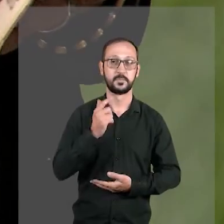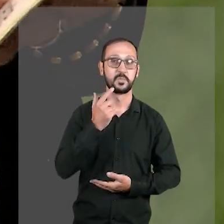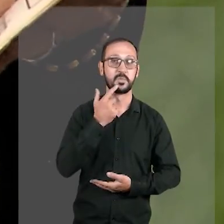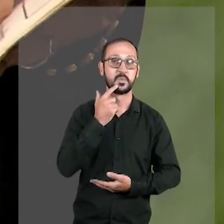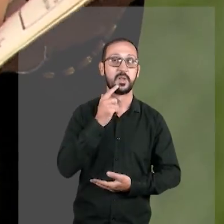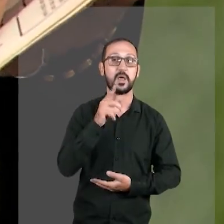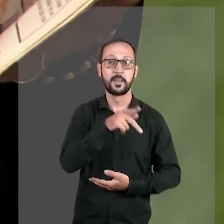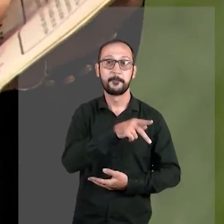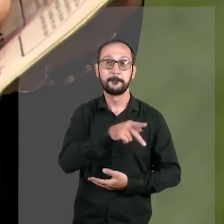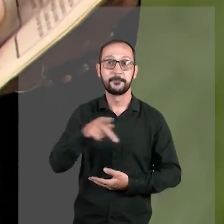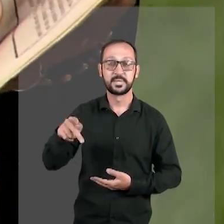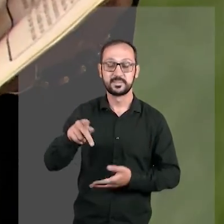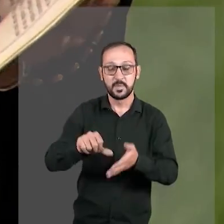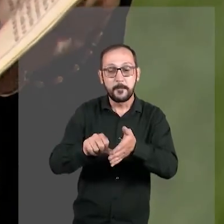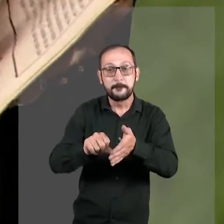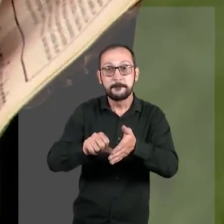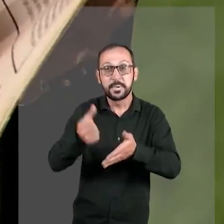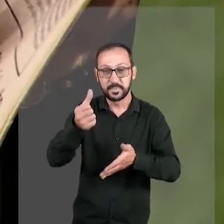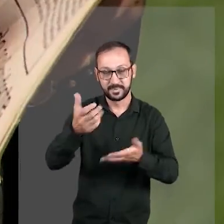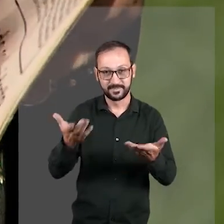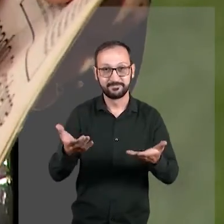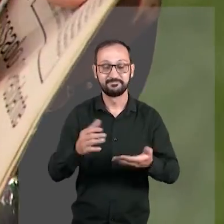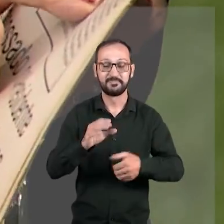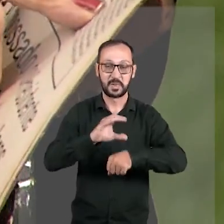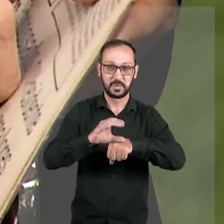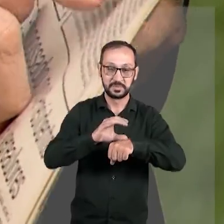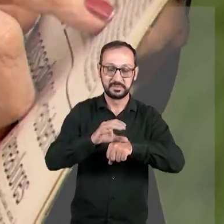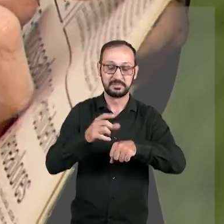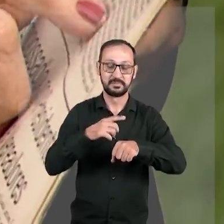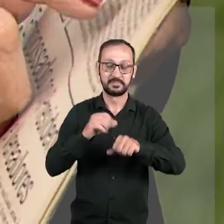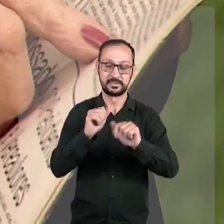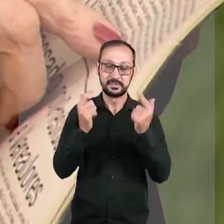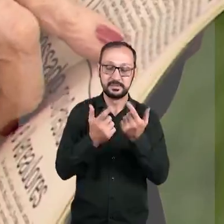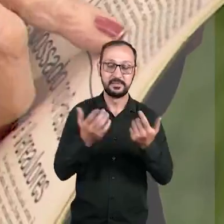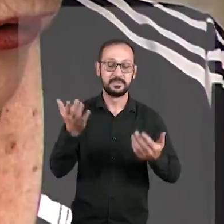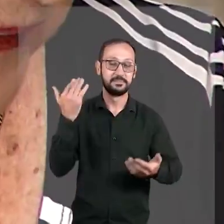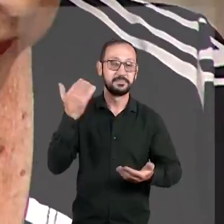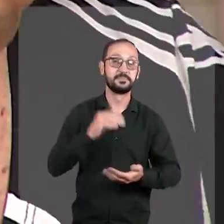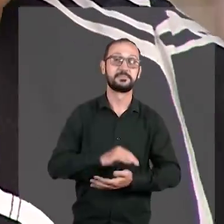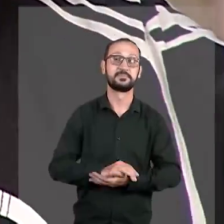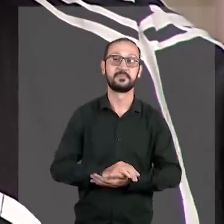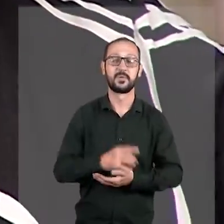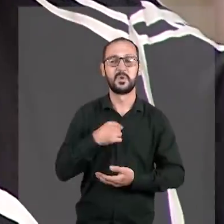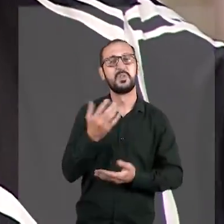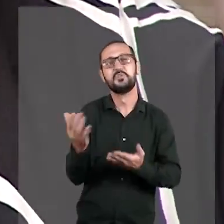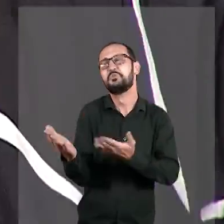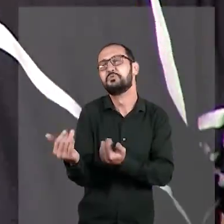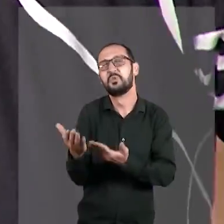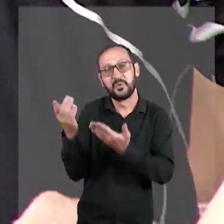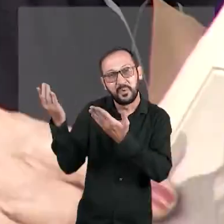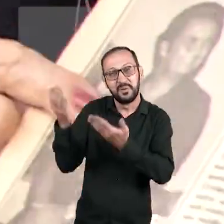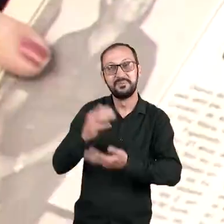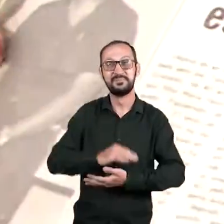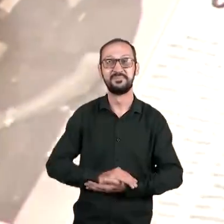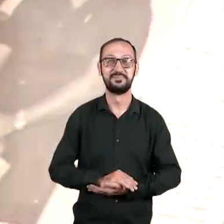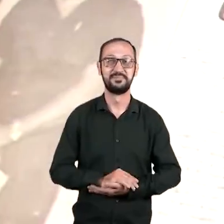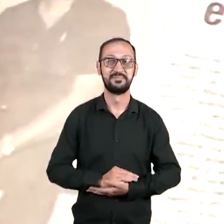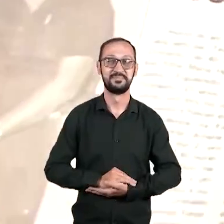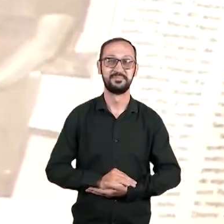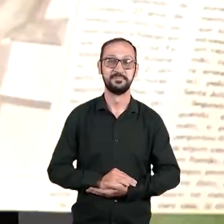Lourdes Machado é o presidente da Constituinte, foi o primeiro presidente da Assembleia, né? Olha aqui o Lourdes Machado novinho.